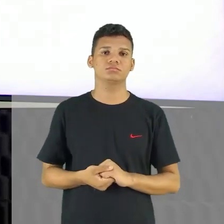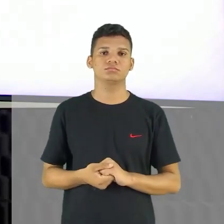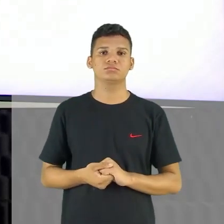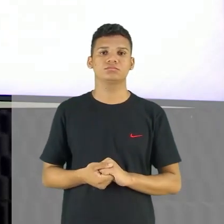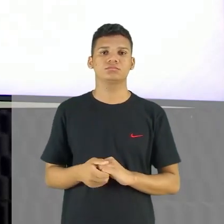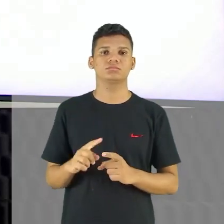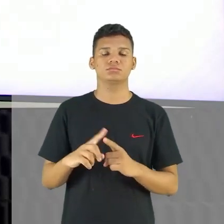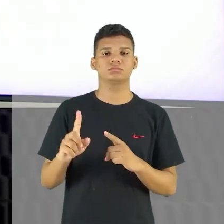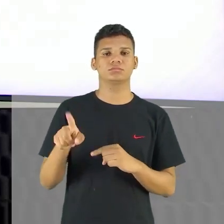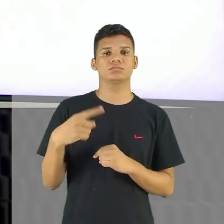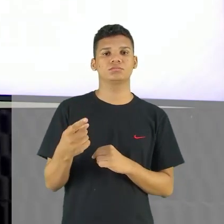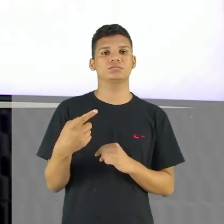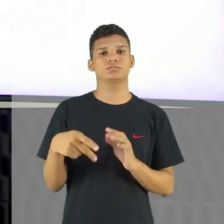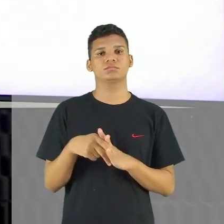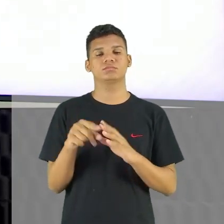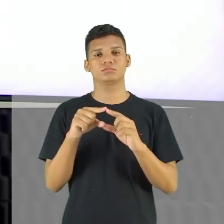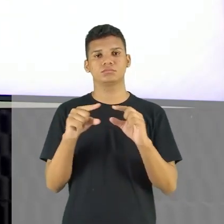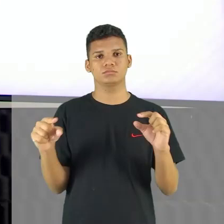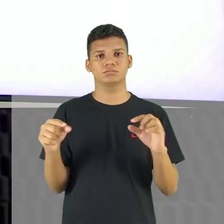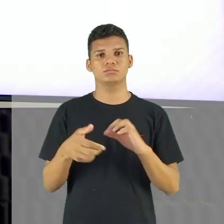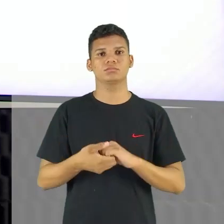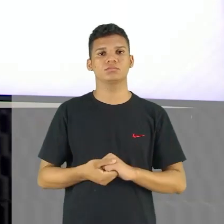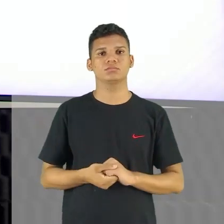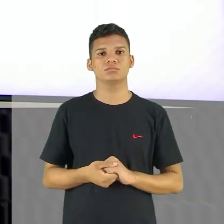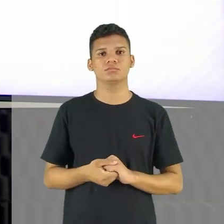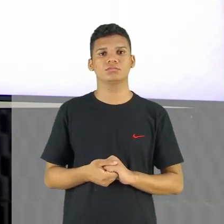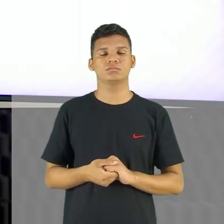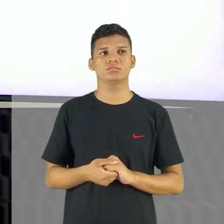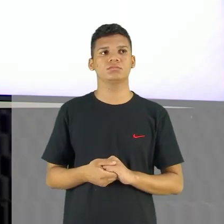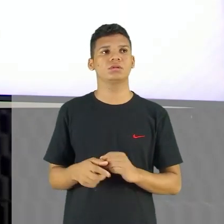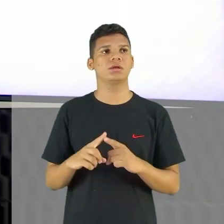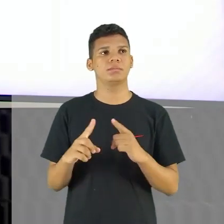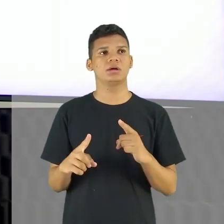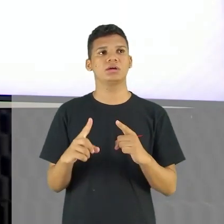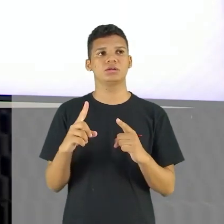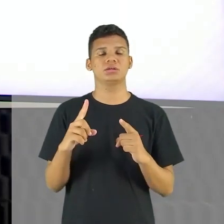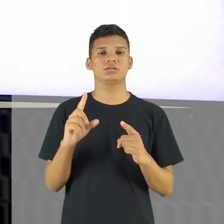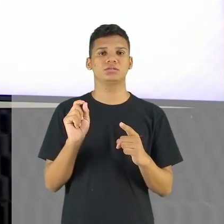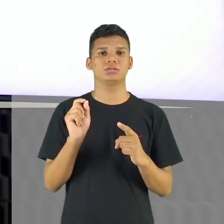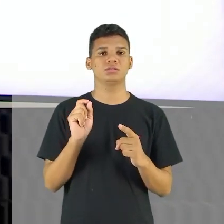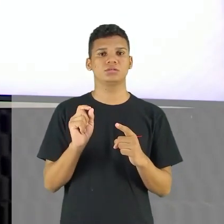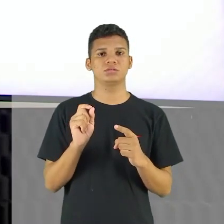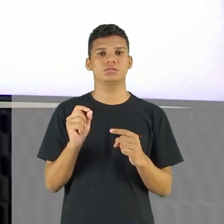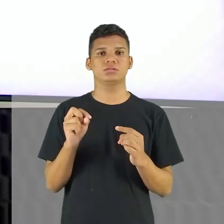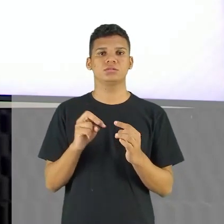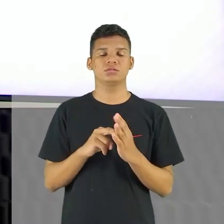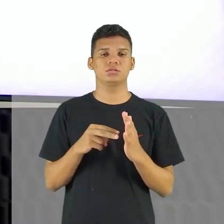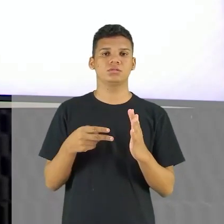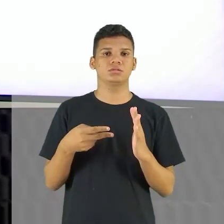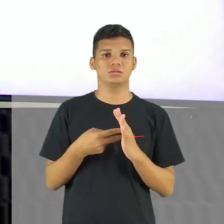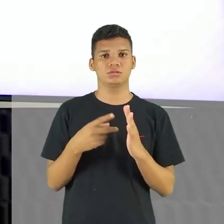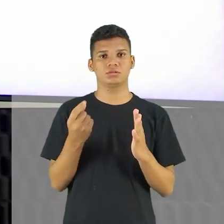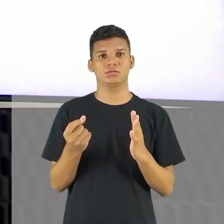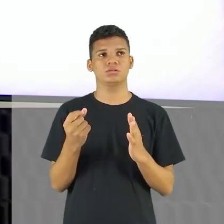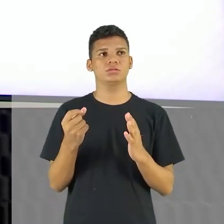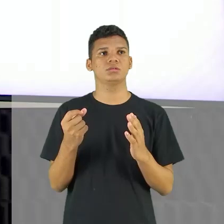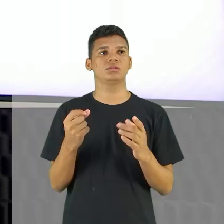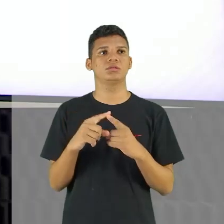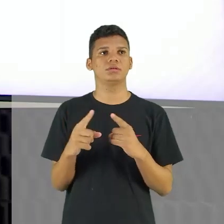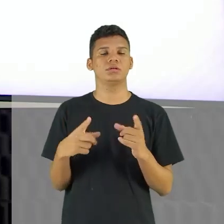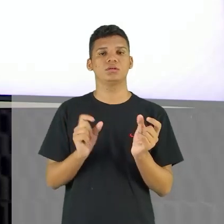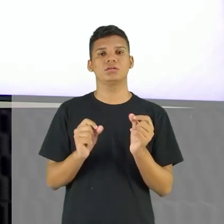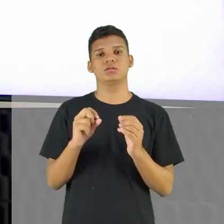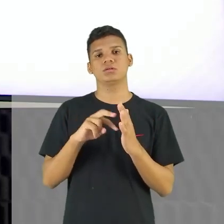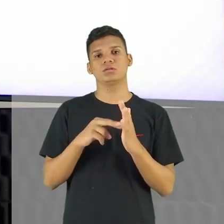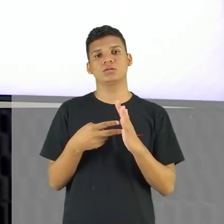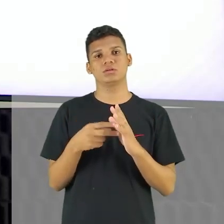Próximo conjunto de versos, né? Próxima estrofe. Sopros de vento, ides no vento. Estamos falando de quem? Das palavras,